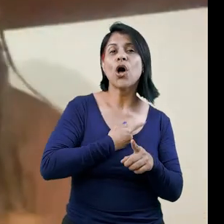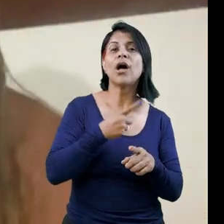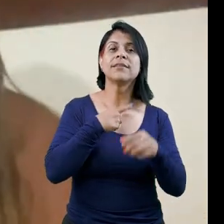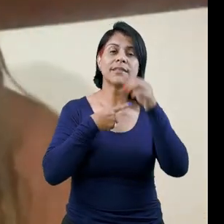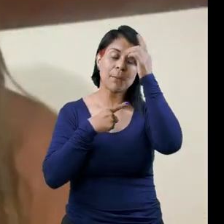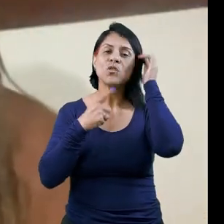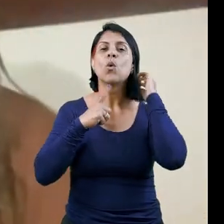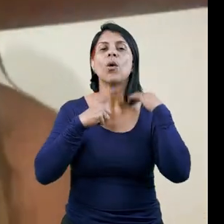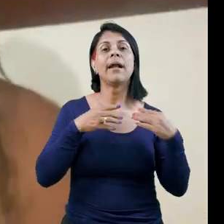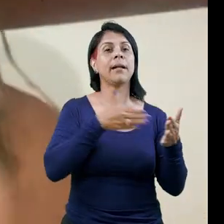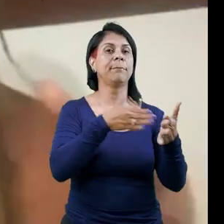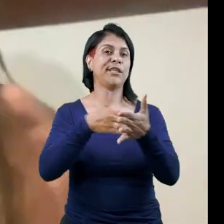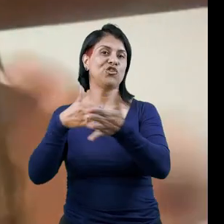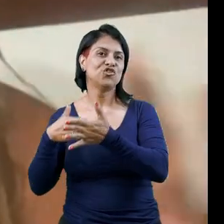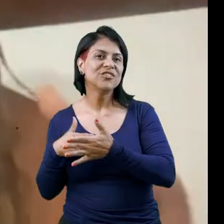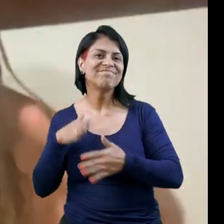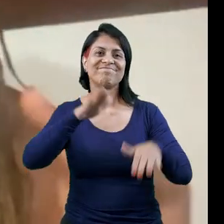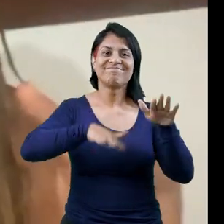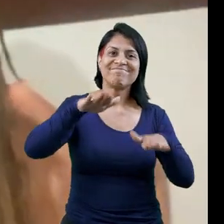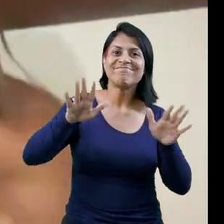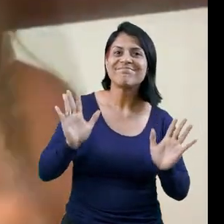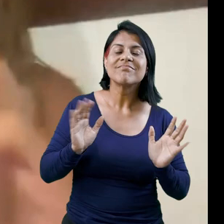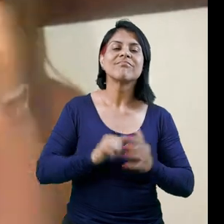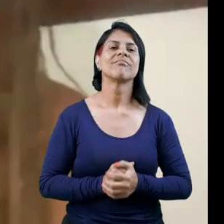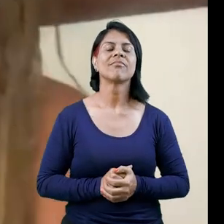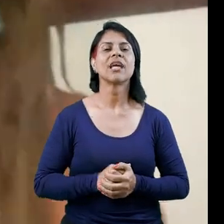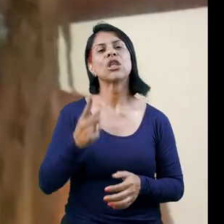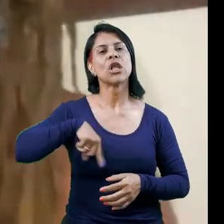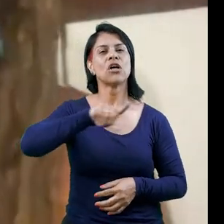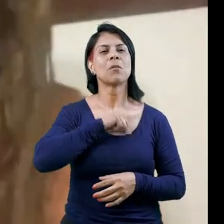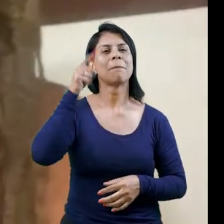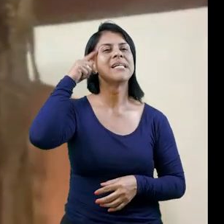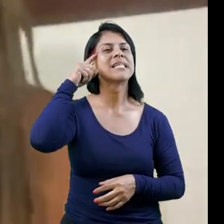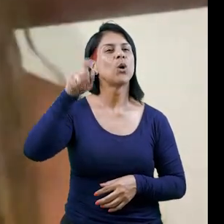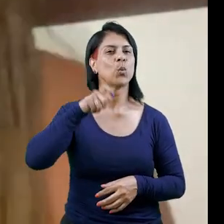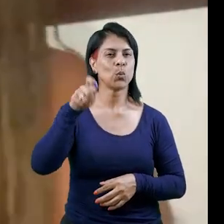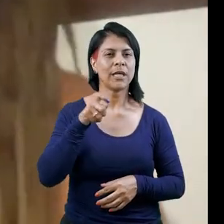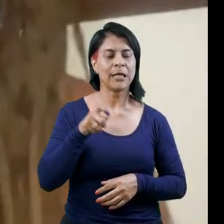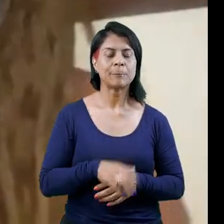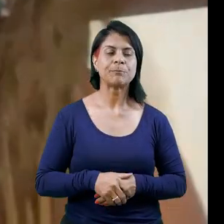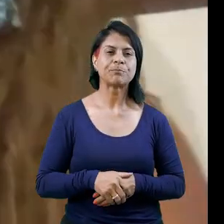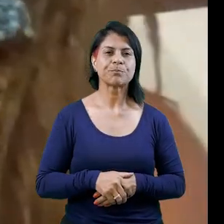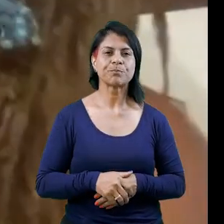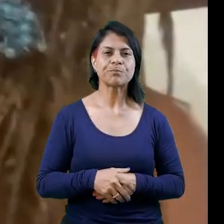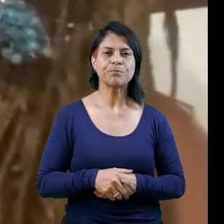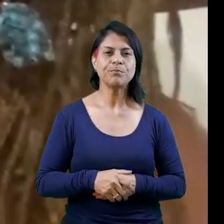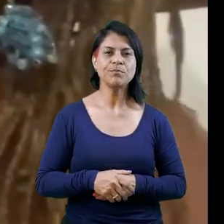essas limitações, né? Então vamos pensar, eu queria que vocês pensassem